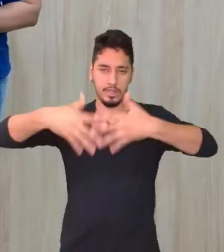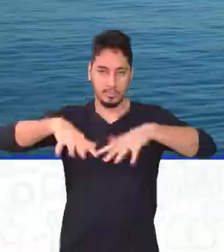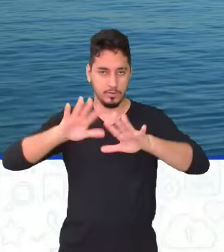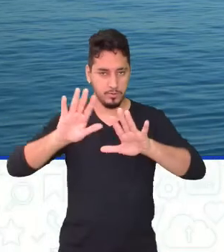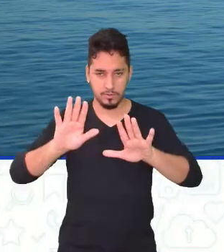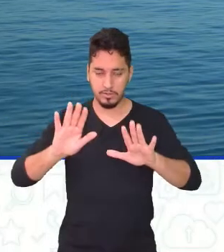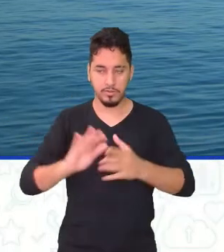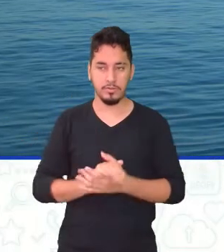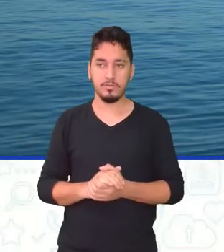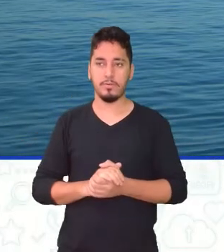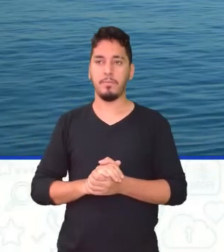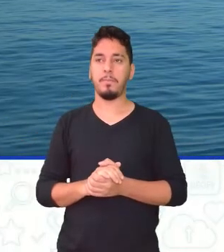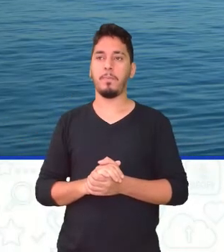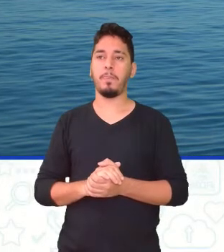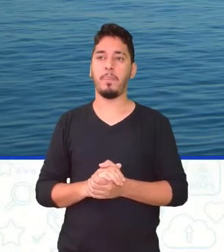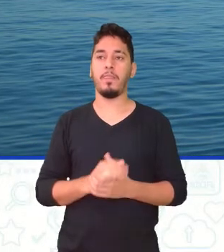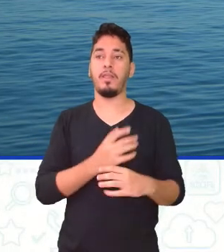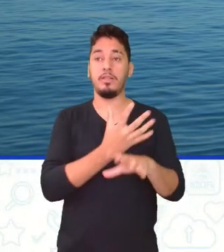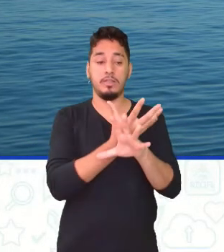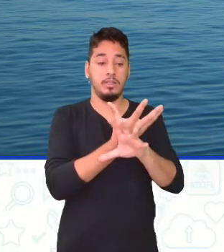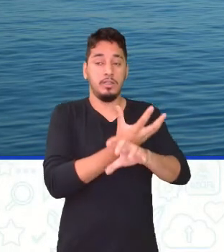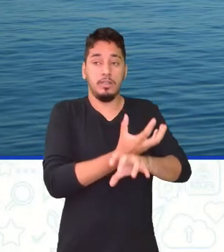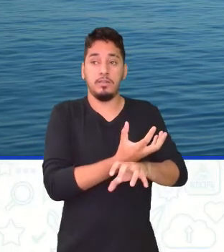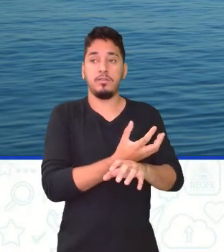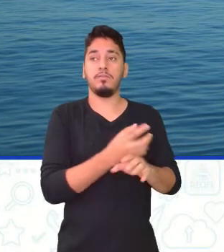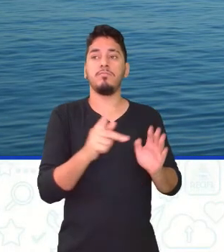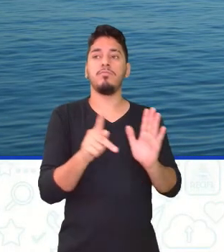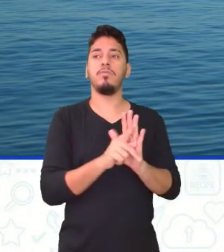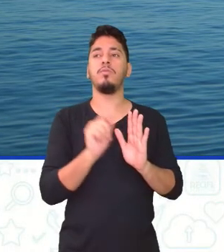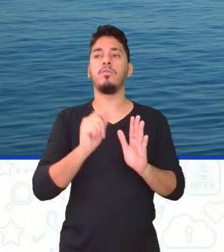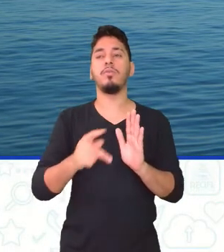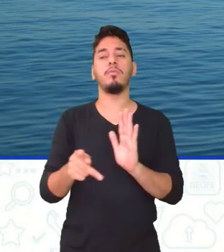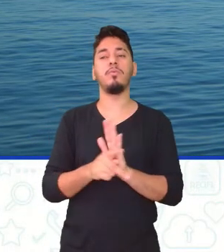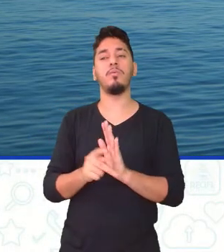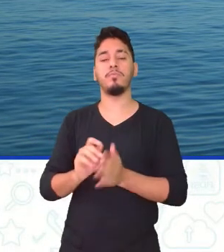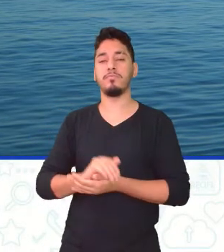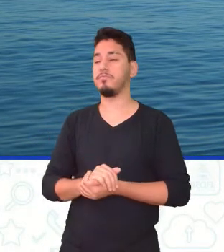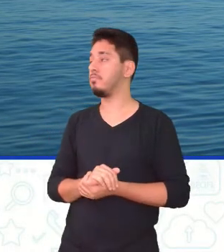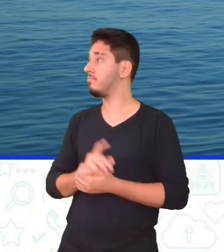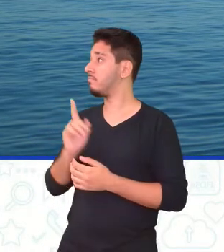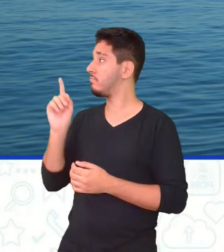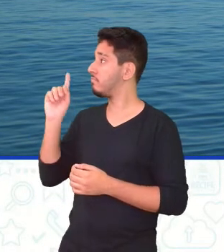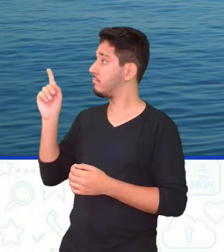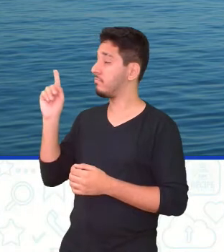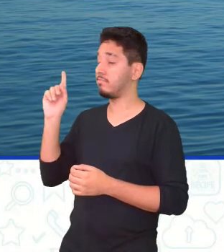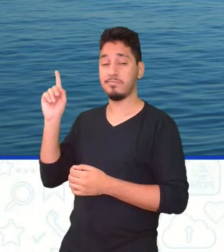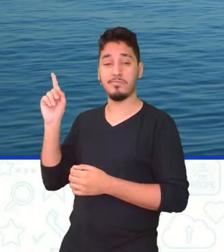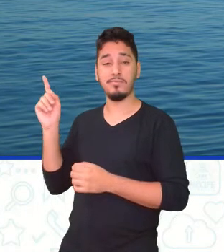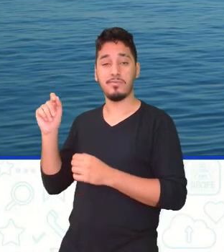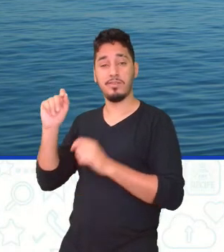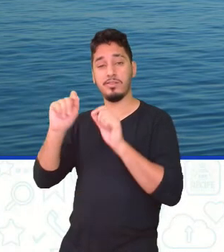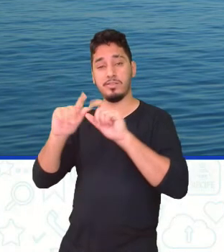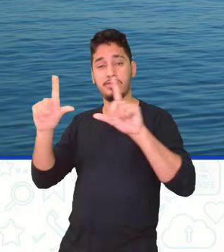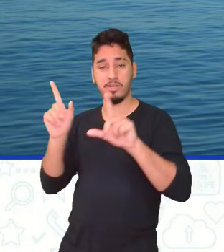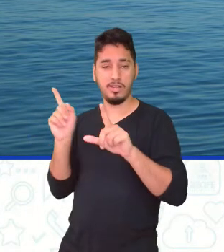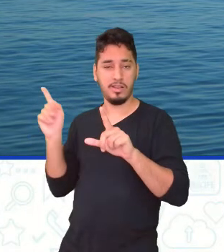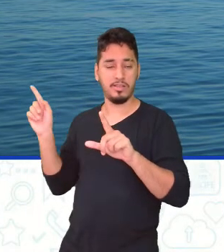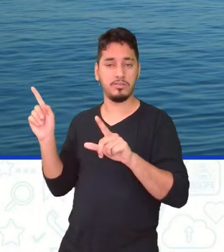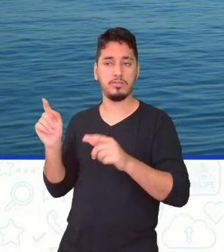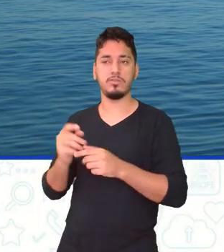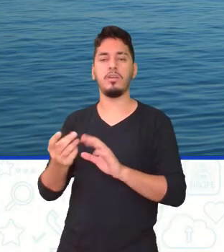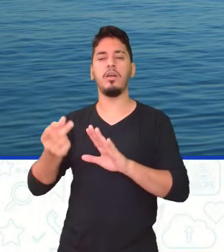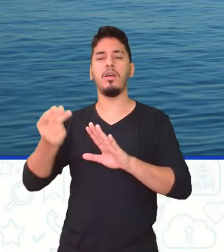Que isso aconteça. Então, a seca e a expansão do processo de desertificação. Então, esses lugares aí que a gente estava falando,